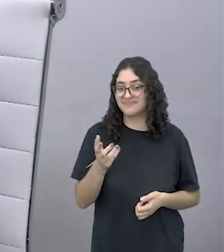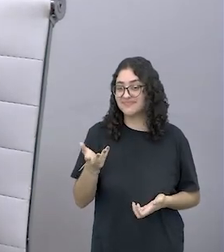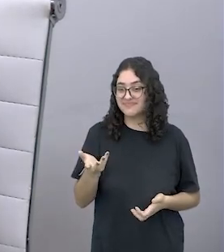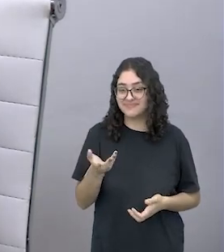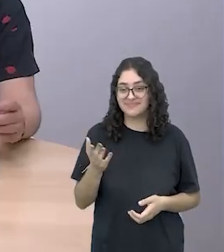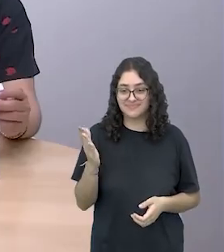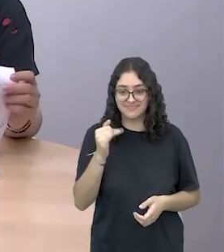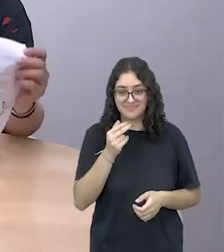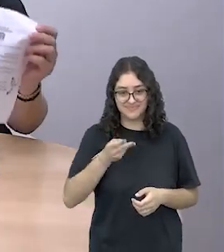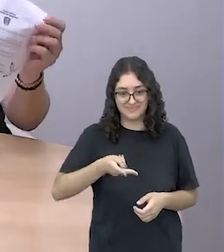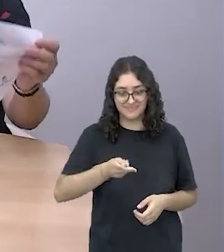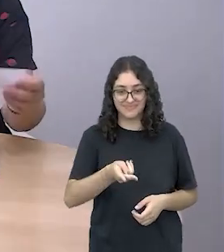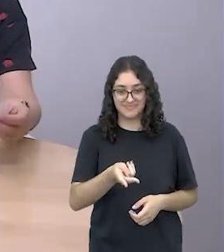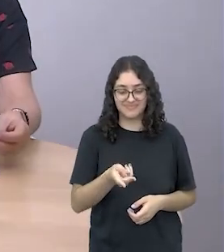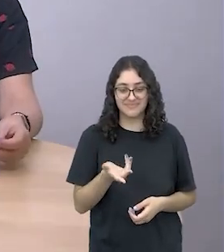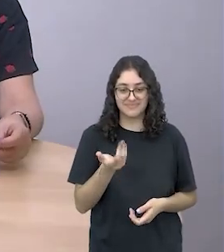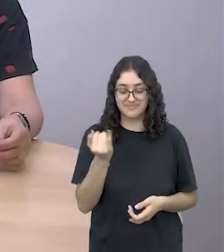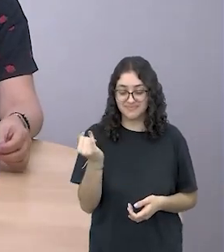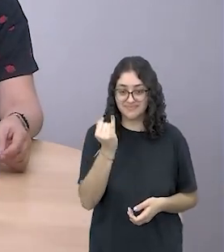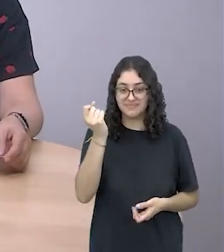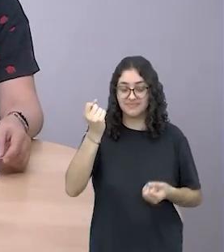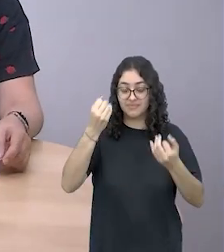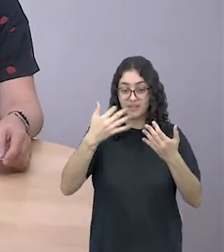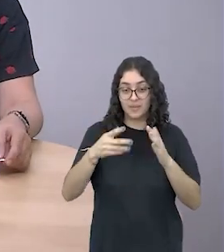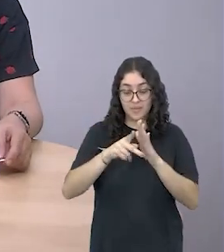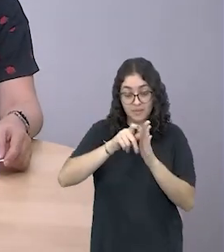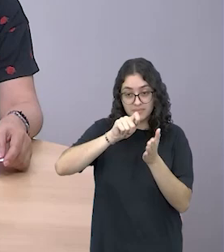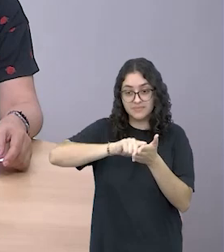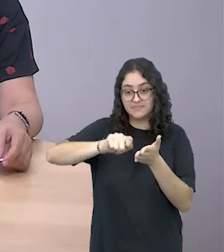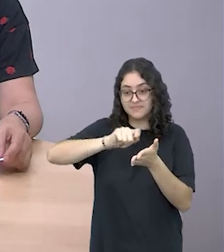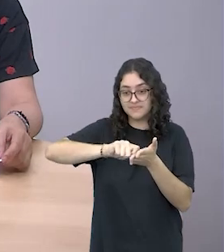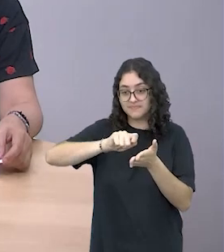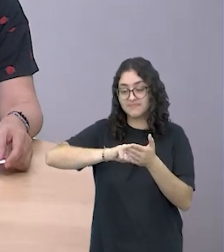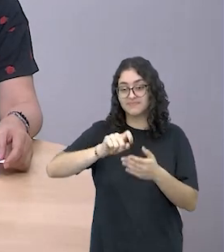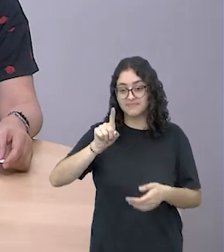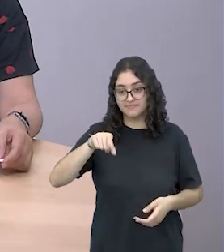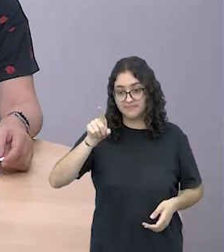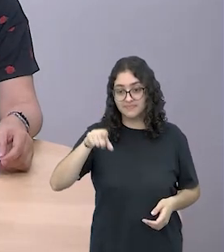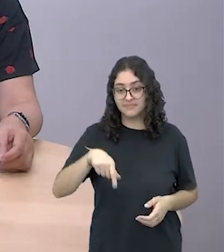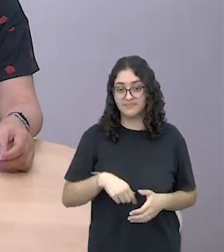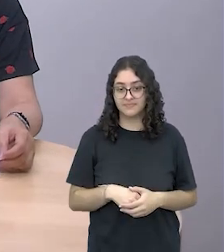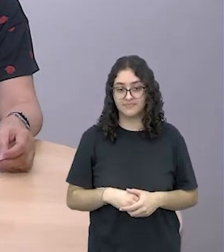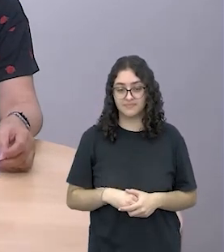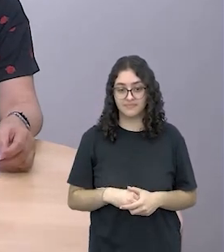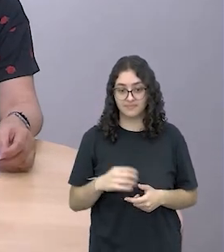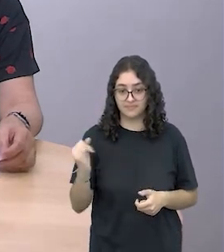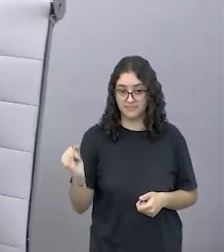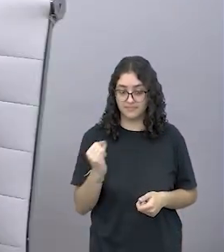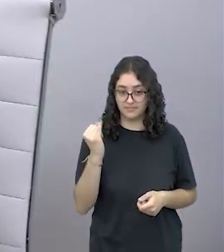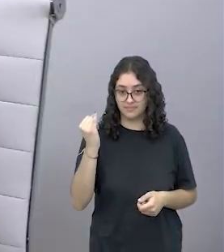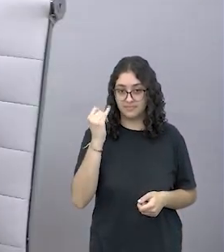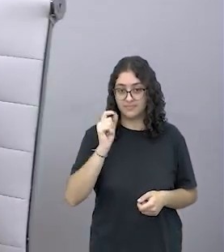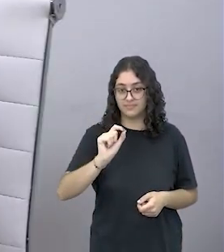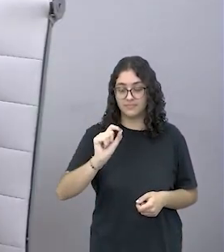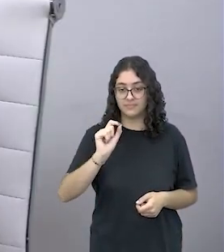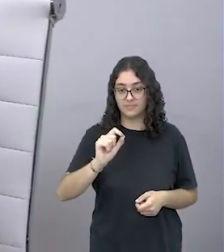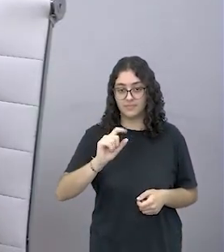Vamos continuar, Vamos né? continuar, mas é importante falar um pouquinho do diário de bordo, né? Isso mesmo. Falar que é importante